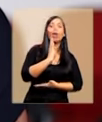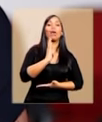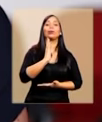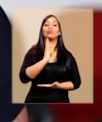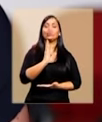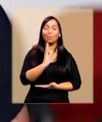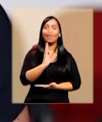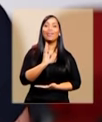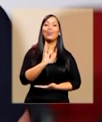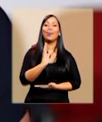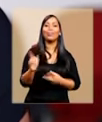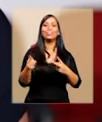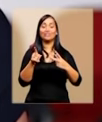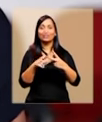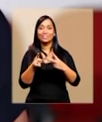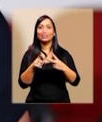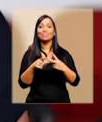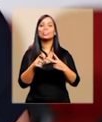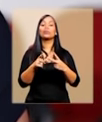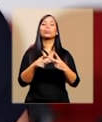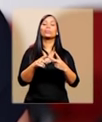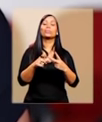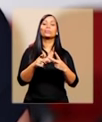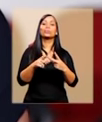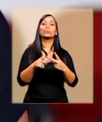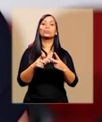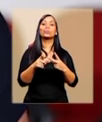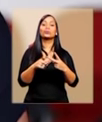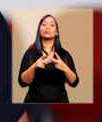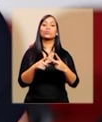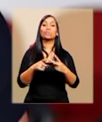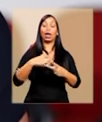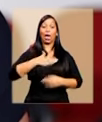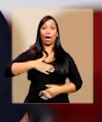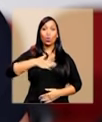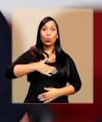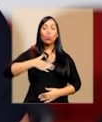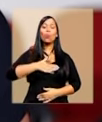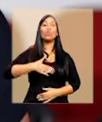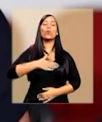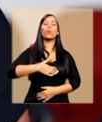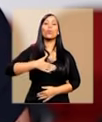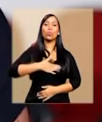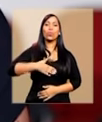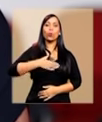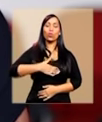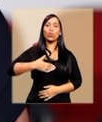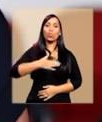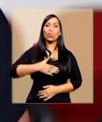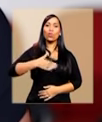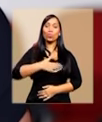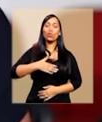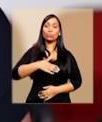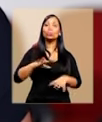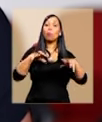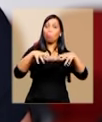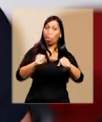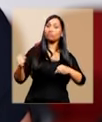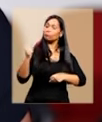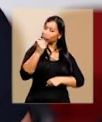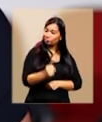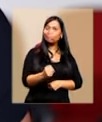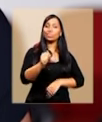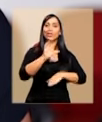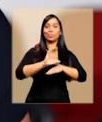passamos em segundo lugar. Aí, em agosto, nós